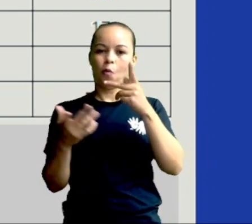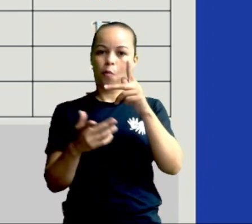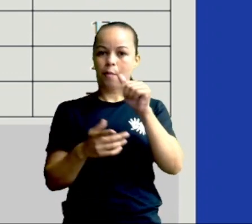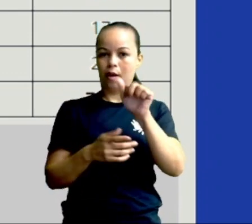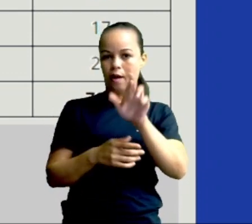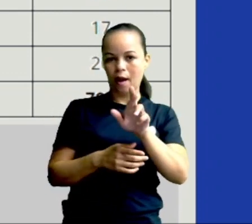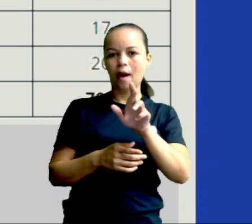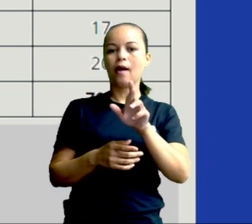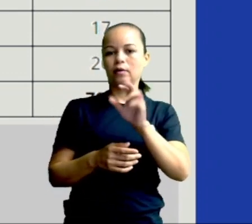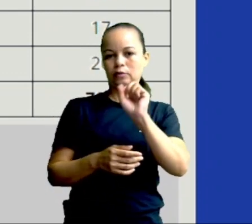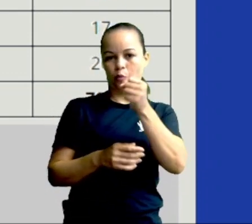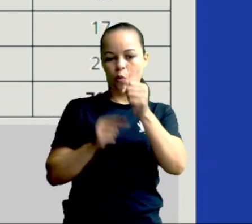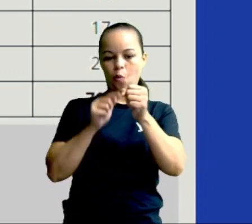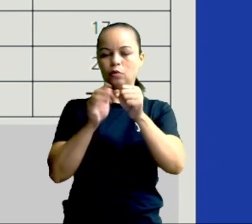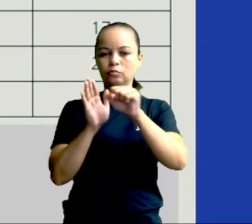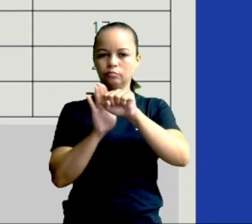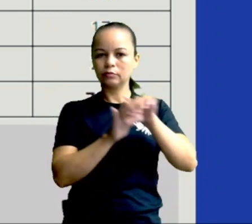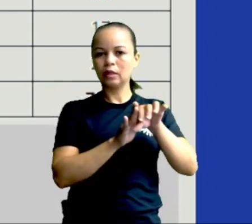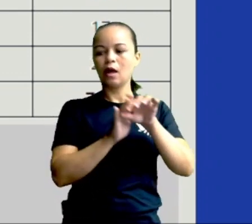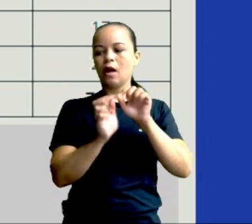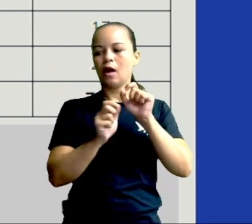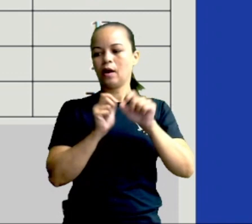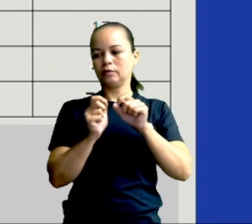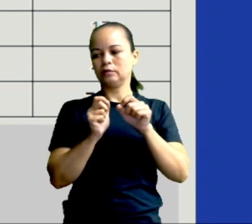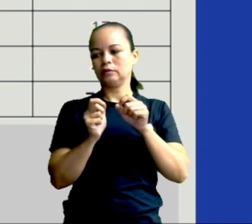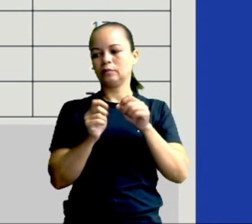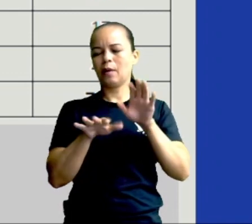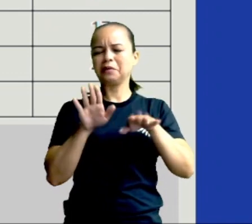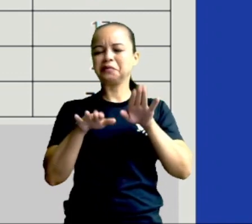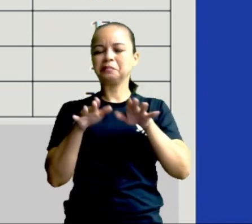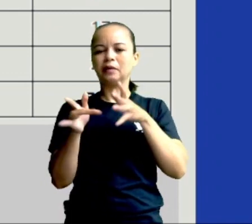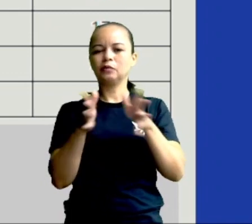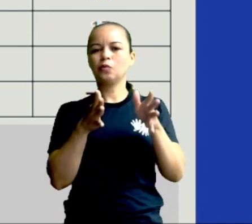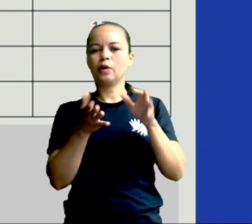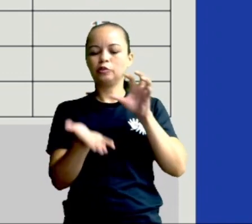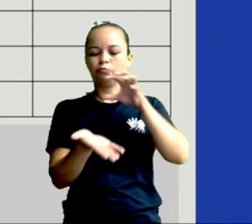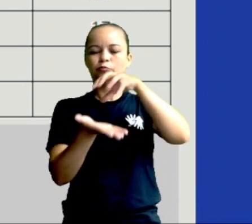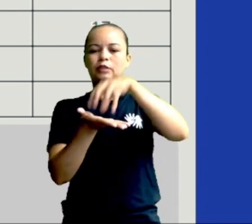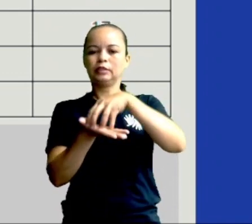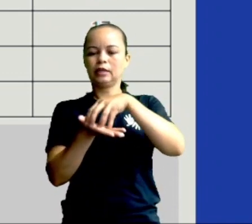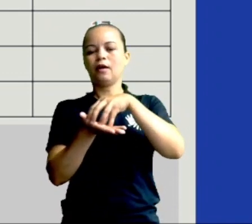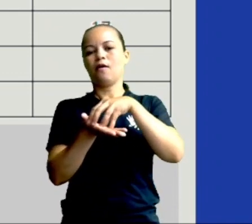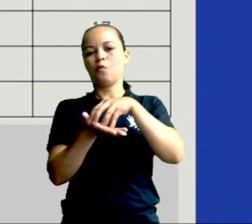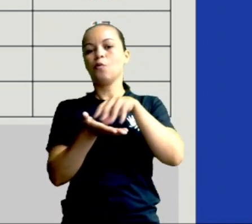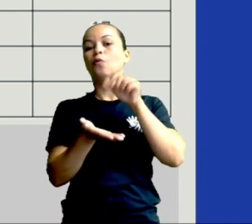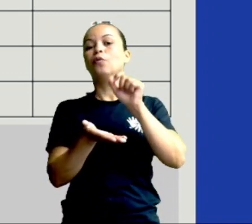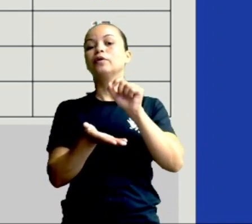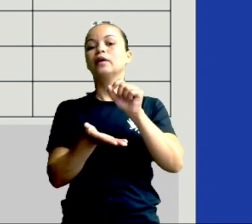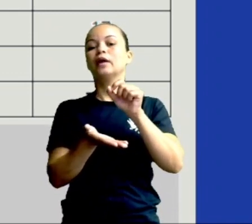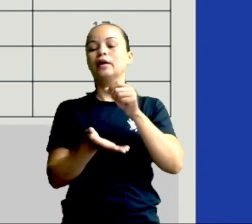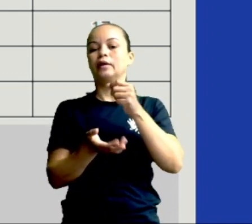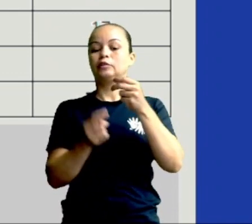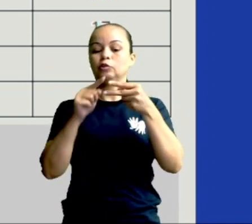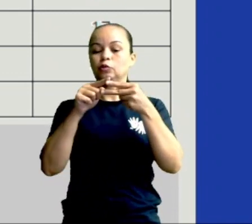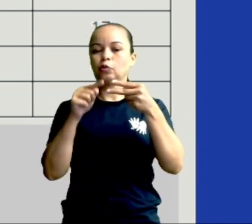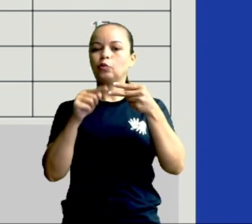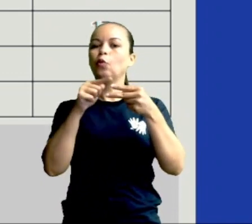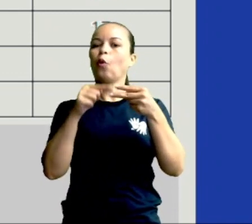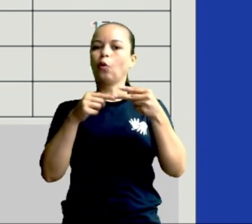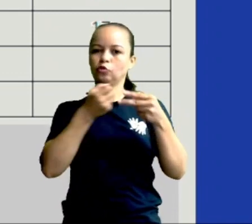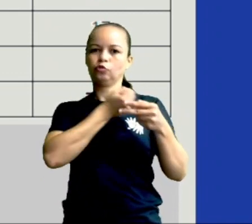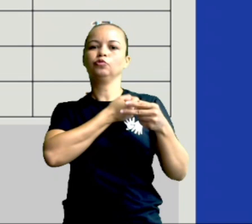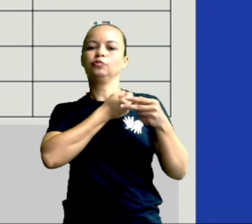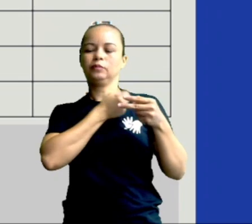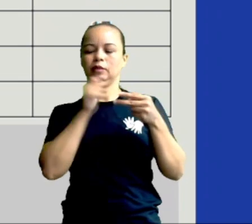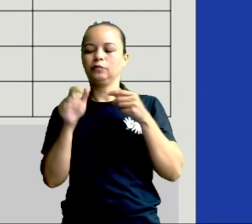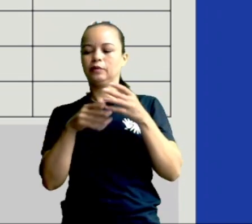Se eu tenho 8 números, é par, eu sei que vão sobrar ali no eixo central, né? como termo central dois números. Então, vamos ver